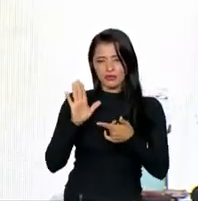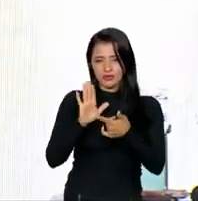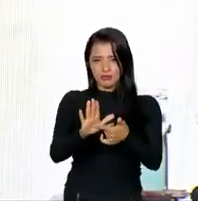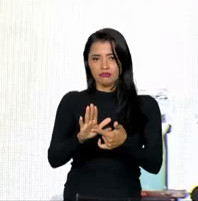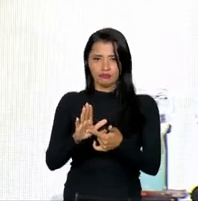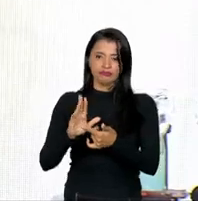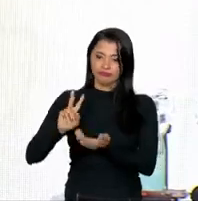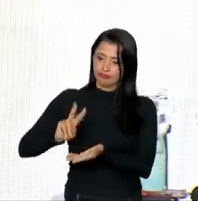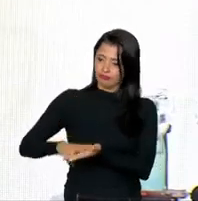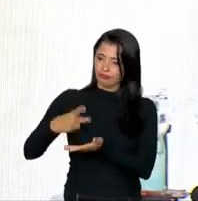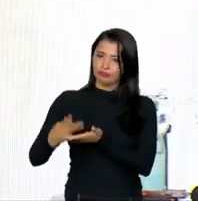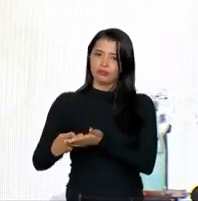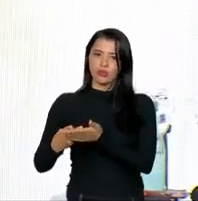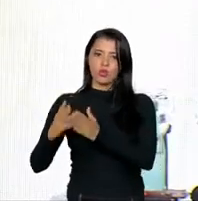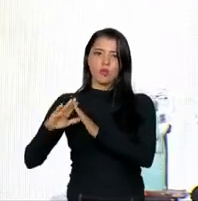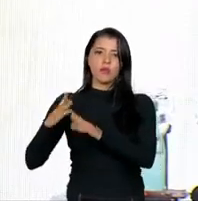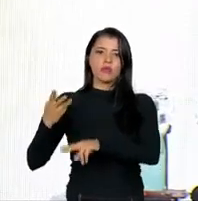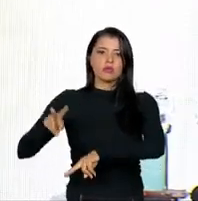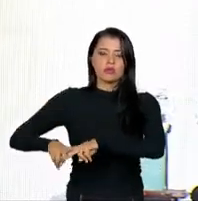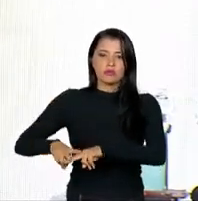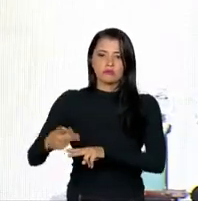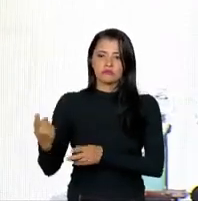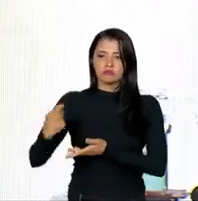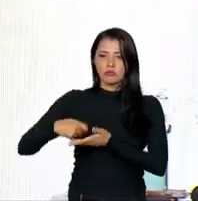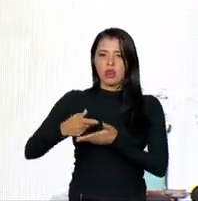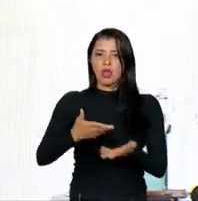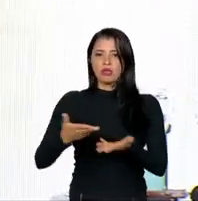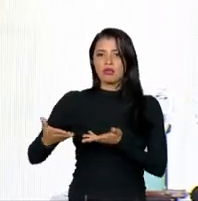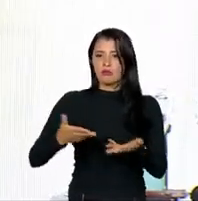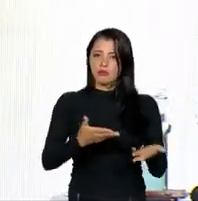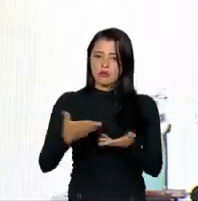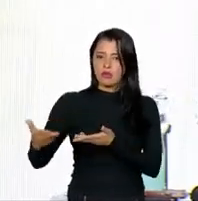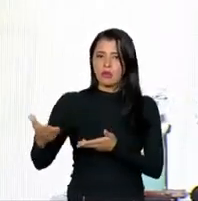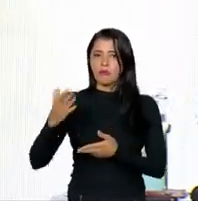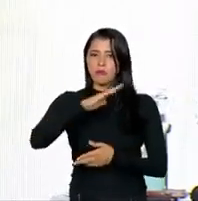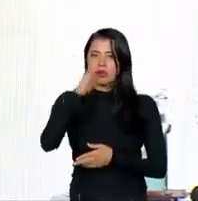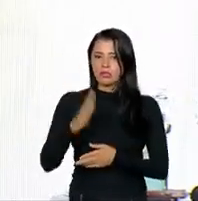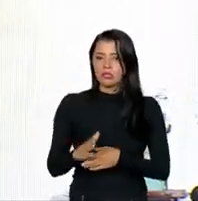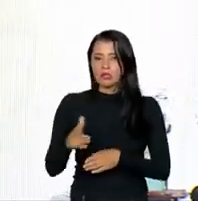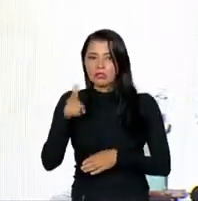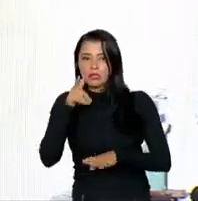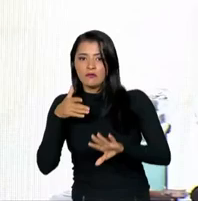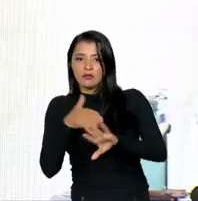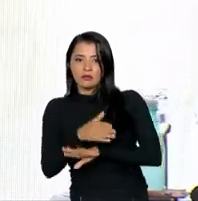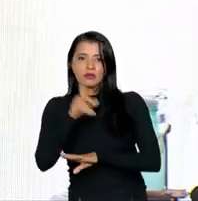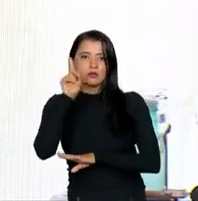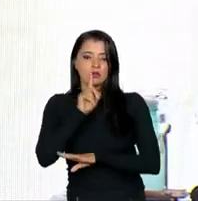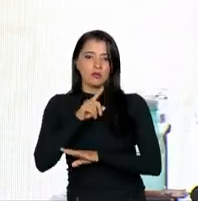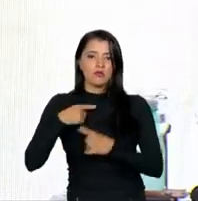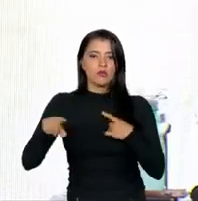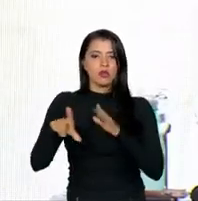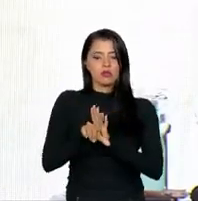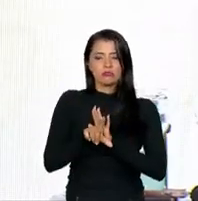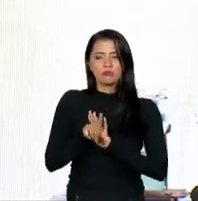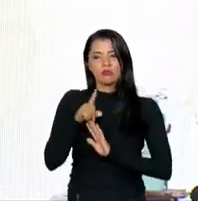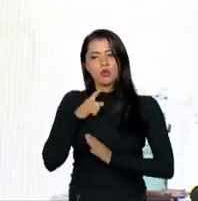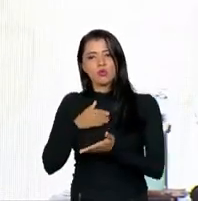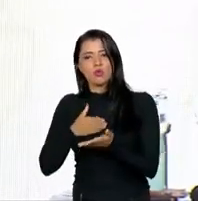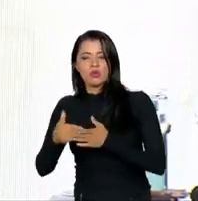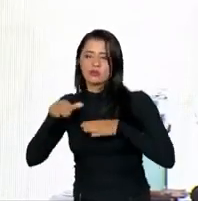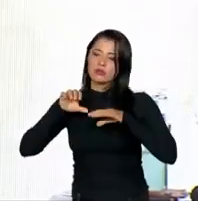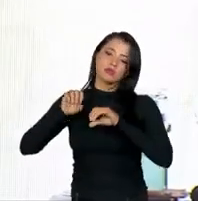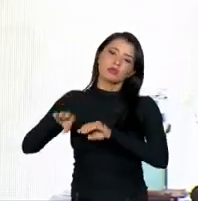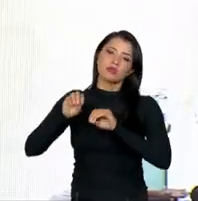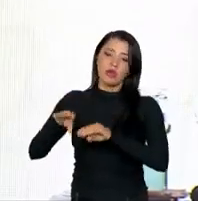de uma penitenciária que recebia, por mês, muitos brasileiros e brasileiras que tentavam entrar nos Estados Unidos ilegalmente. E eu comecei a lecionar para